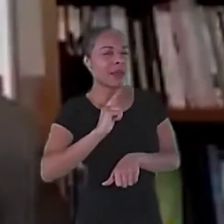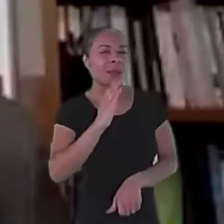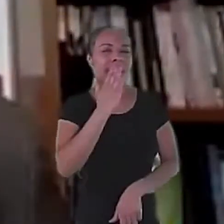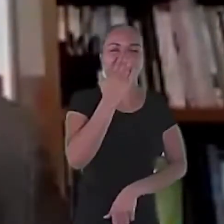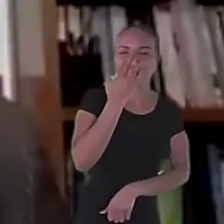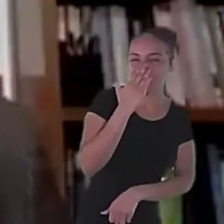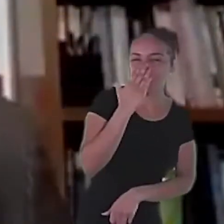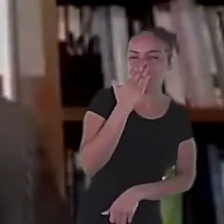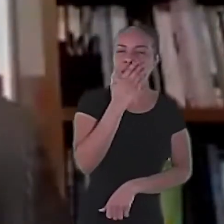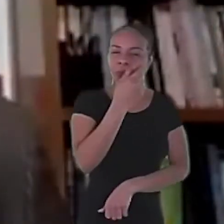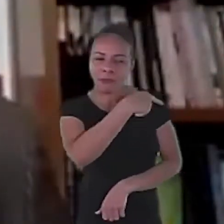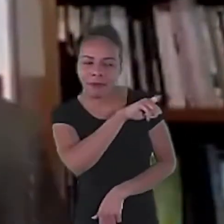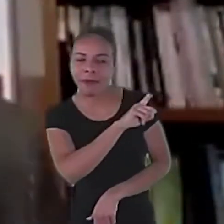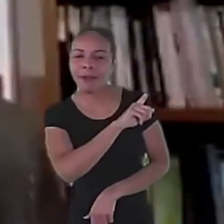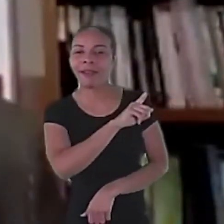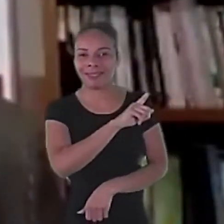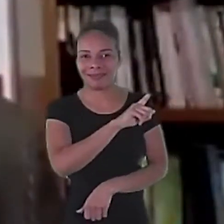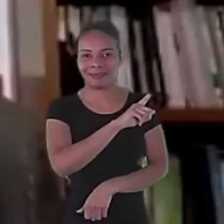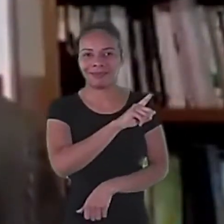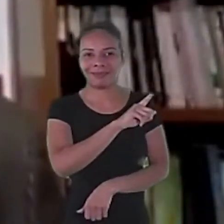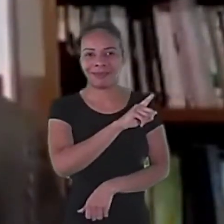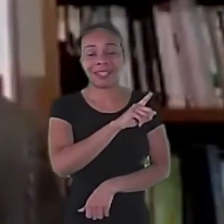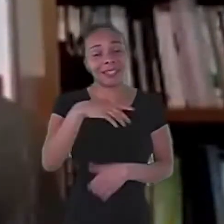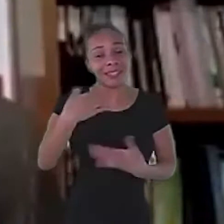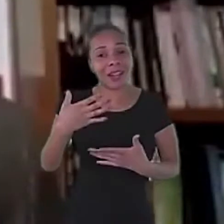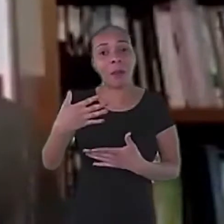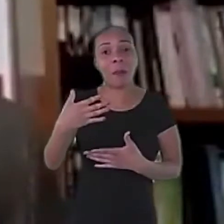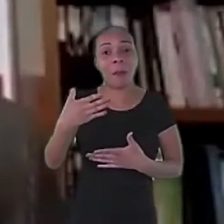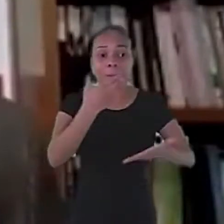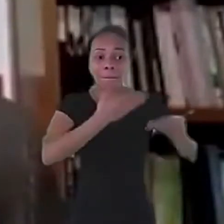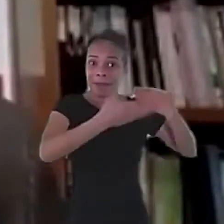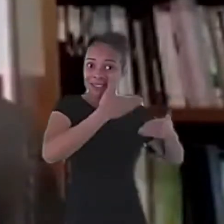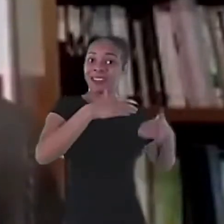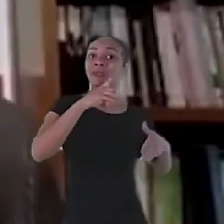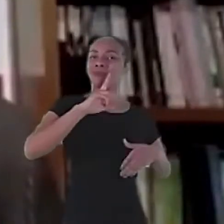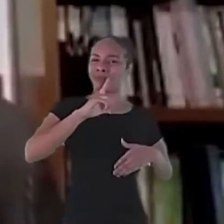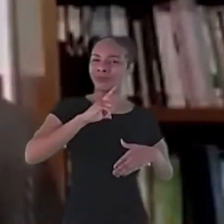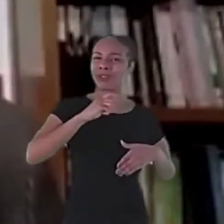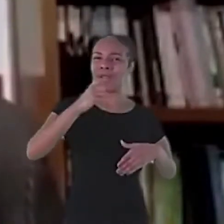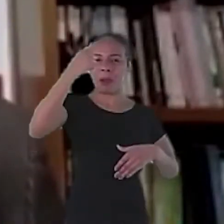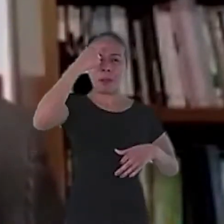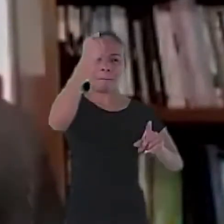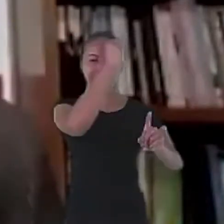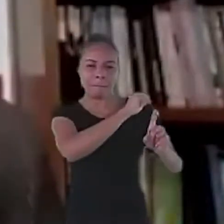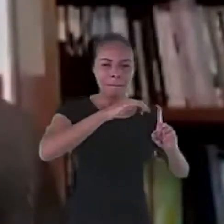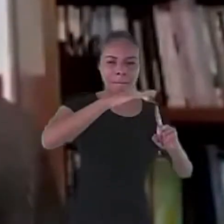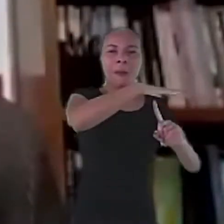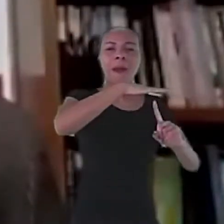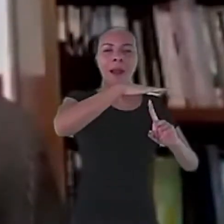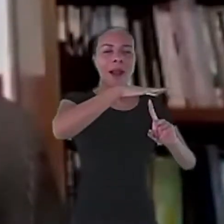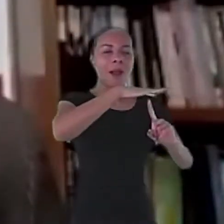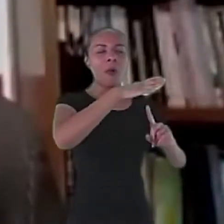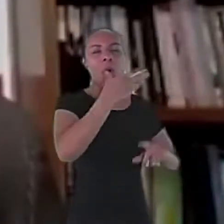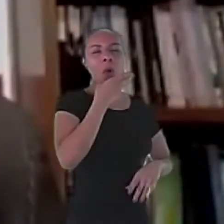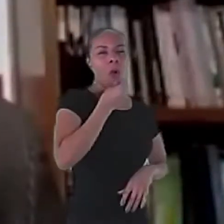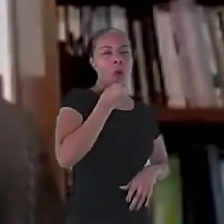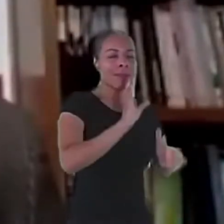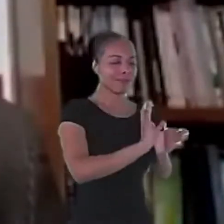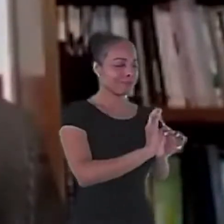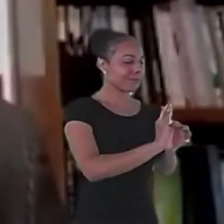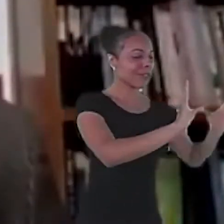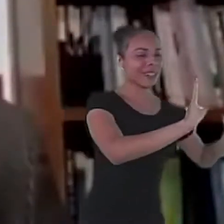dupla que liberava o homem, mas as mulheres sofriam severamente com